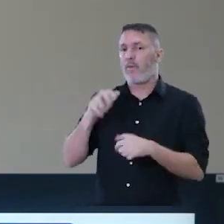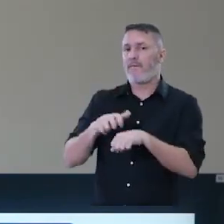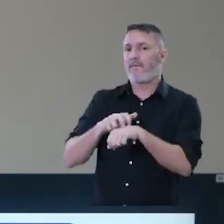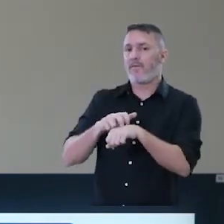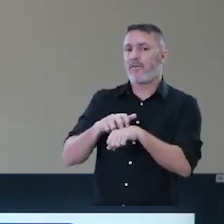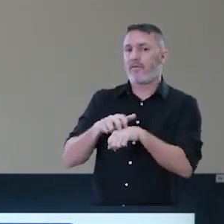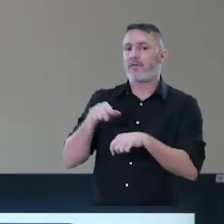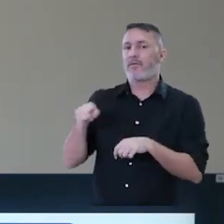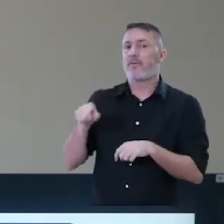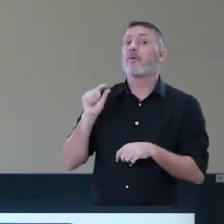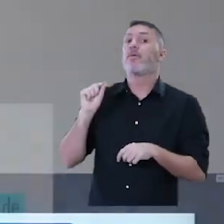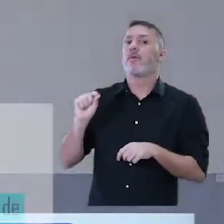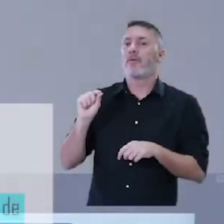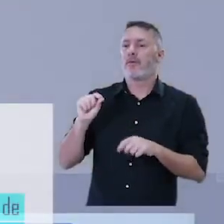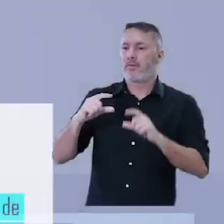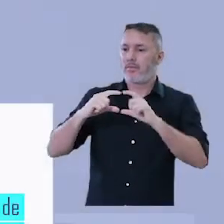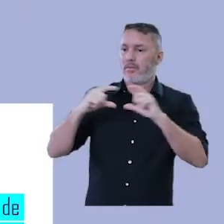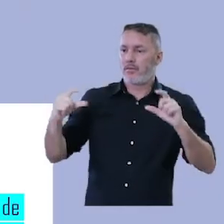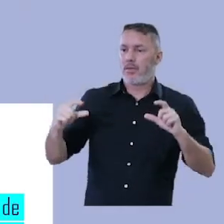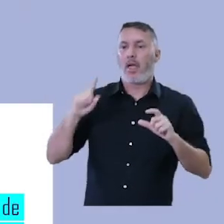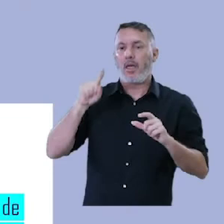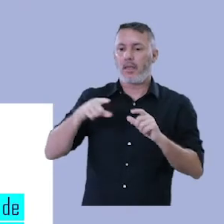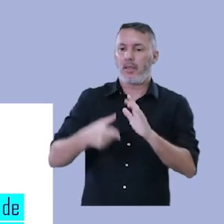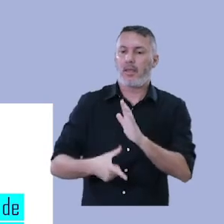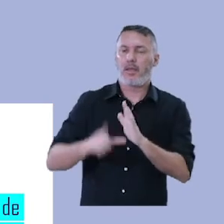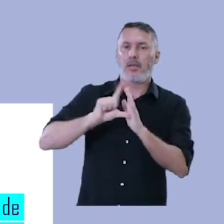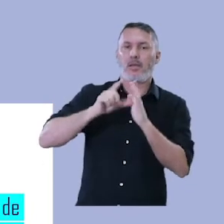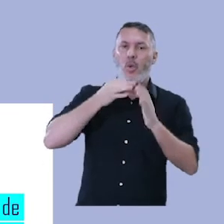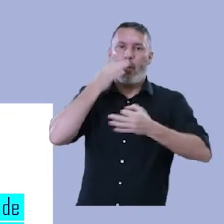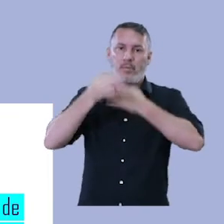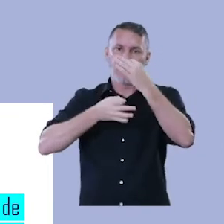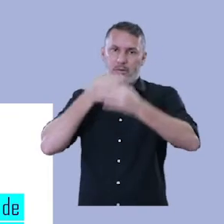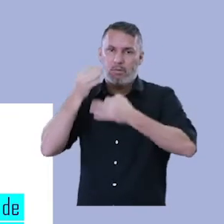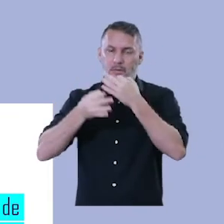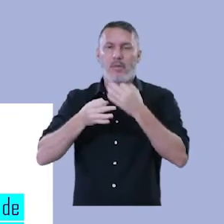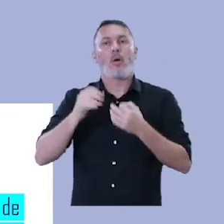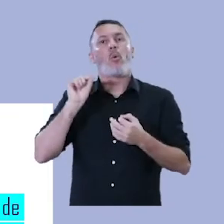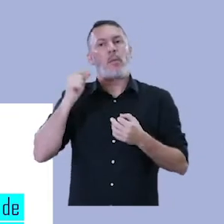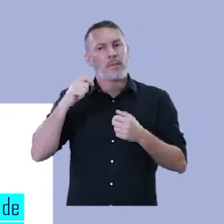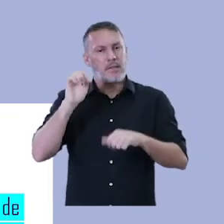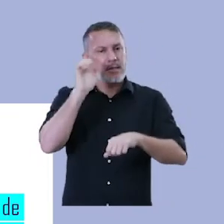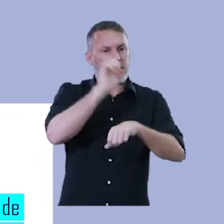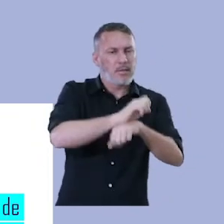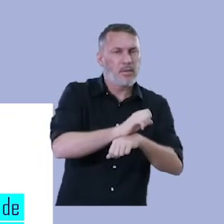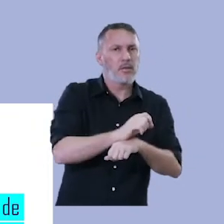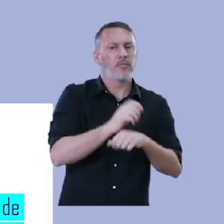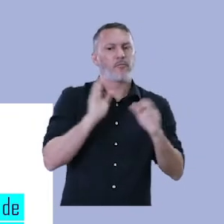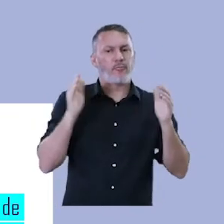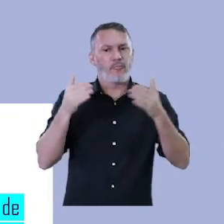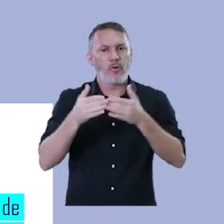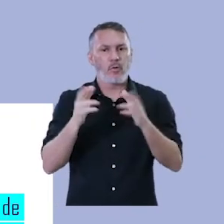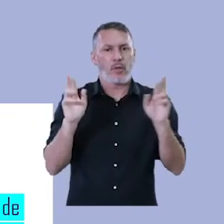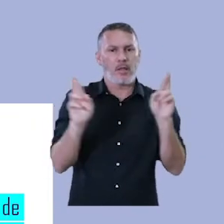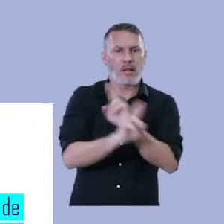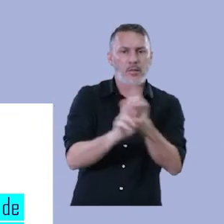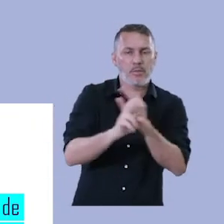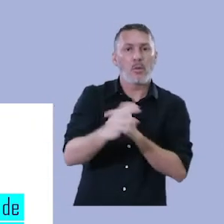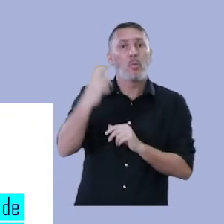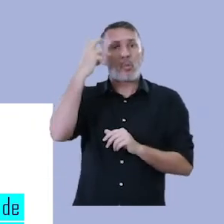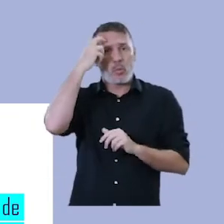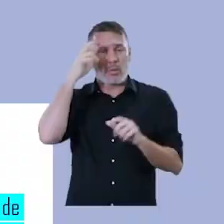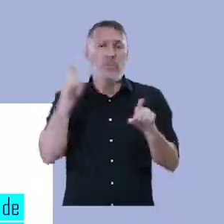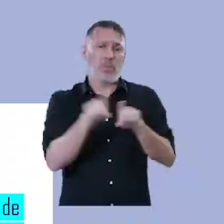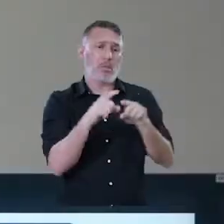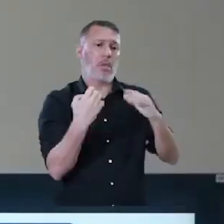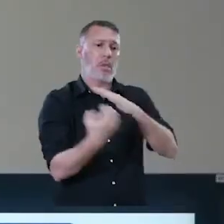chamamos de antecipação argumentativa. Assim, é lícito afirmar que a postura do Estado em relação à cultura e a negligência por parte